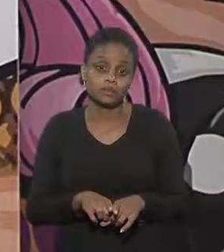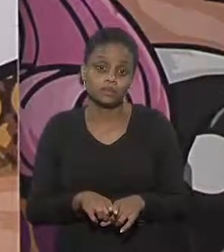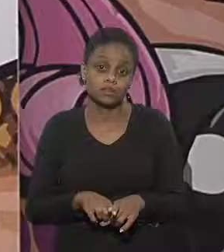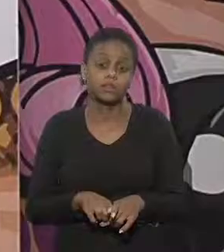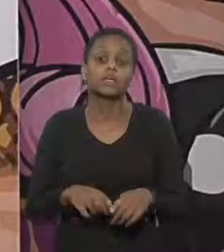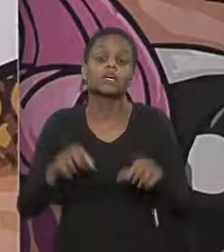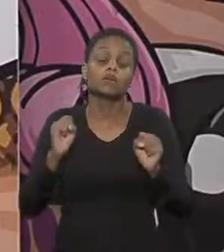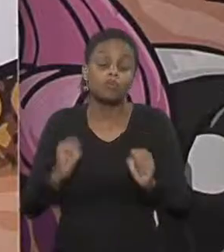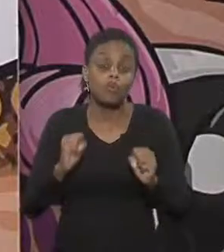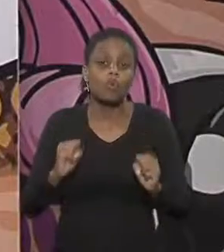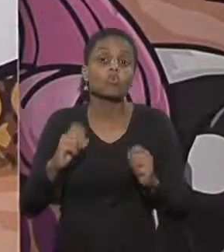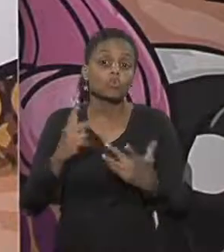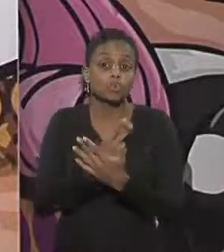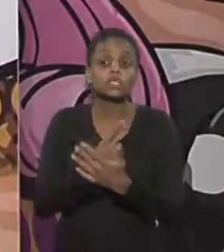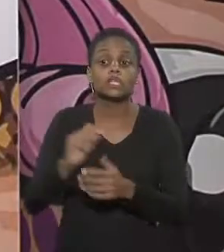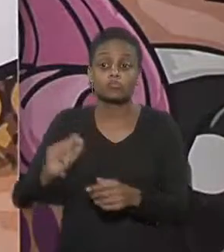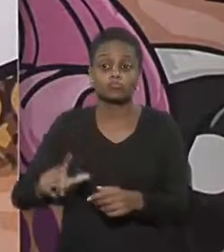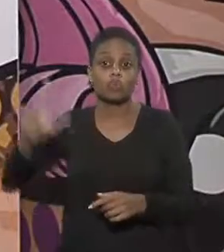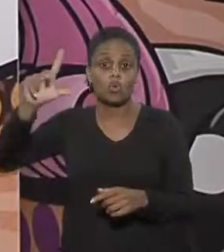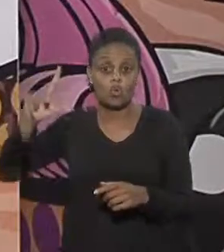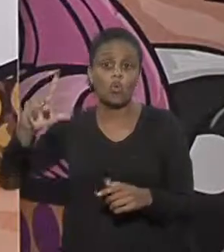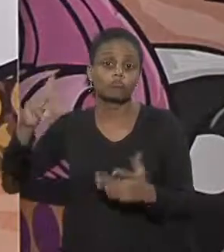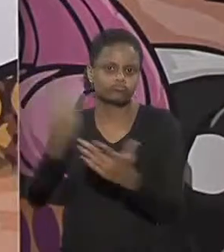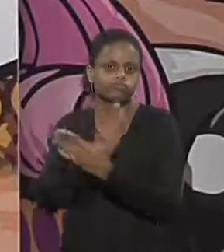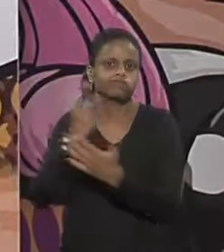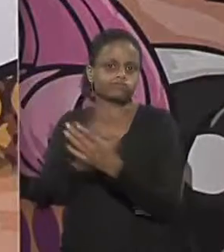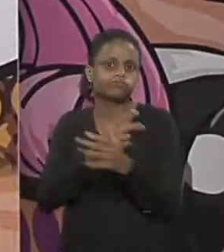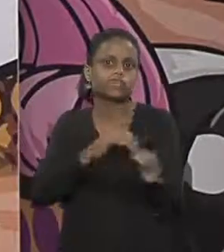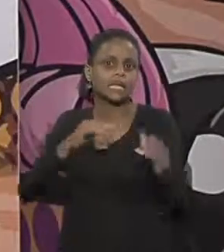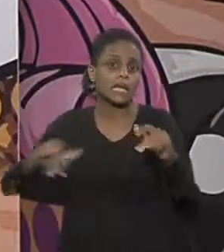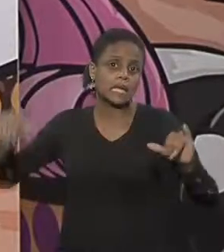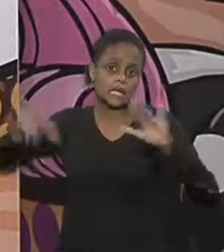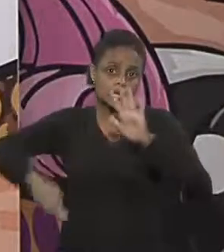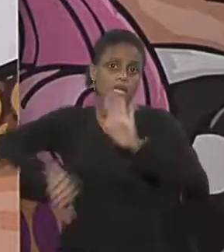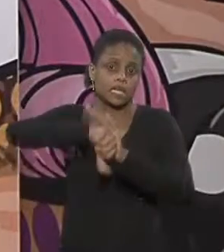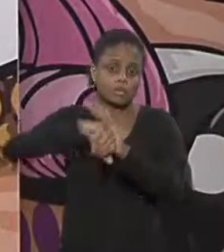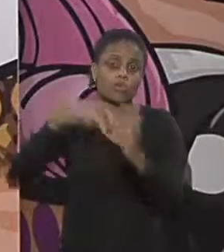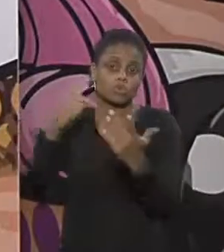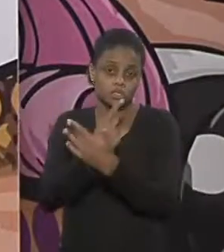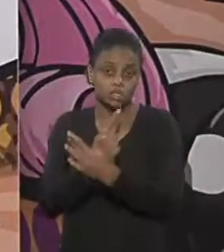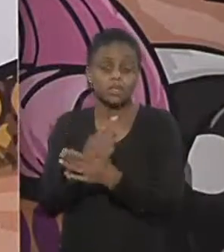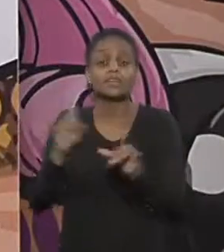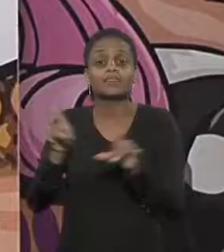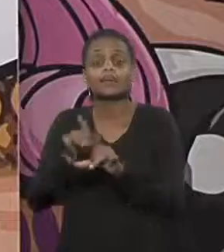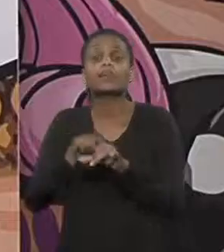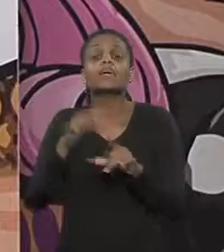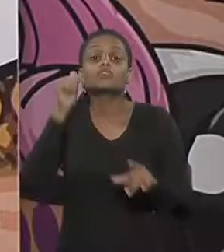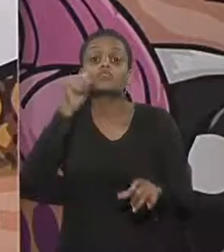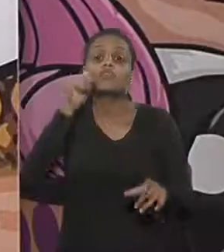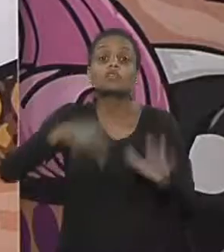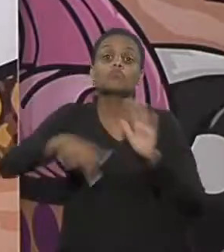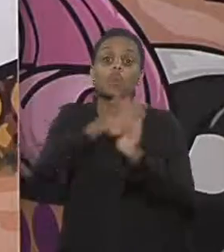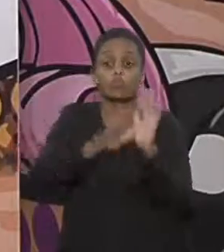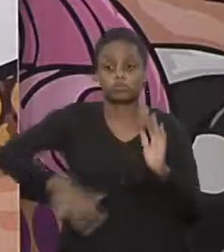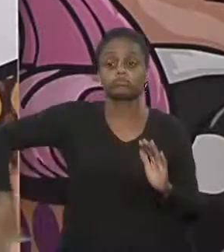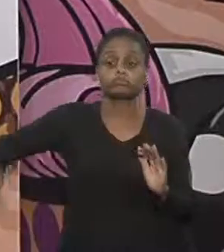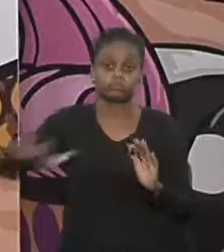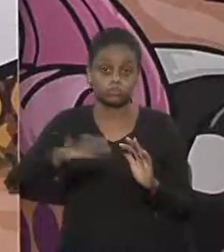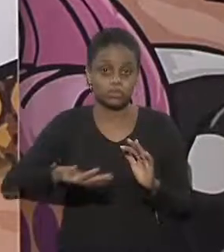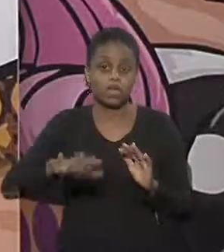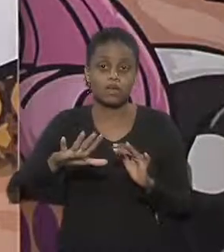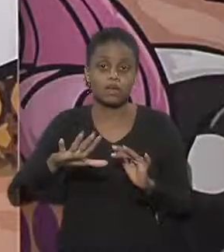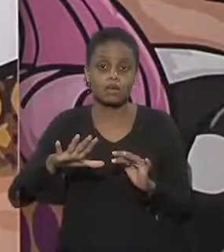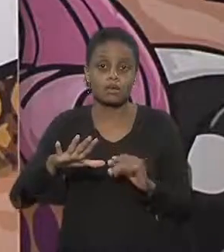simplesmente ao fato também, realmente, de um número maior de casos ocorrerem nessas regiões, mas também do fato daquelas mulheres dessas